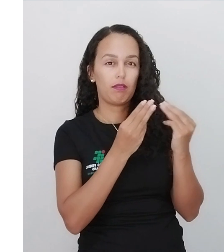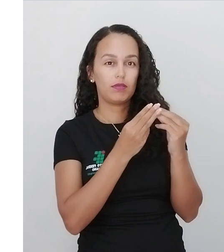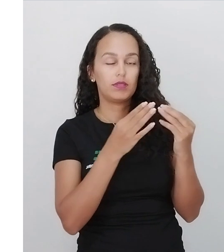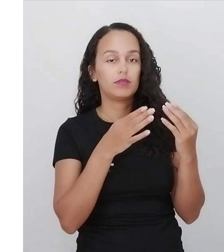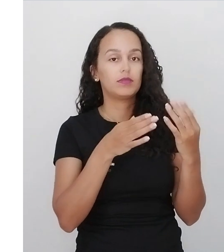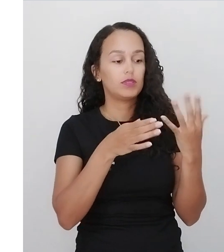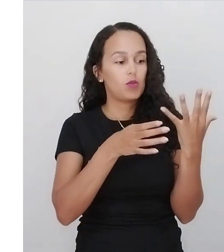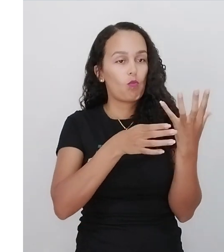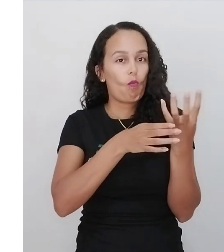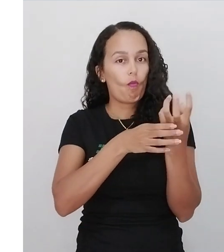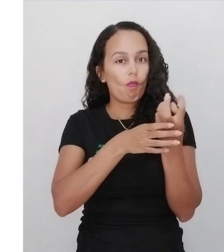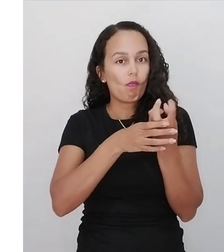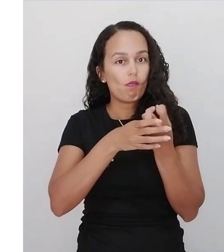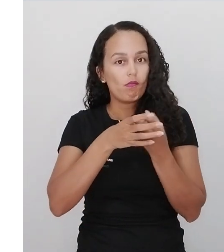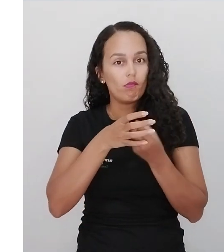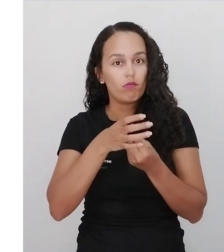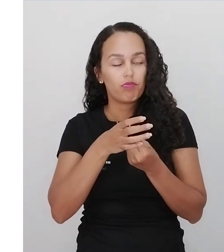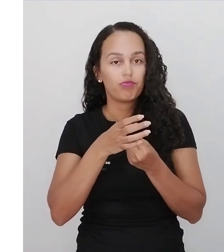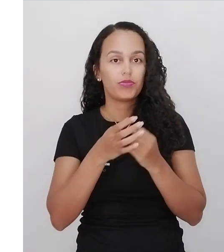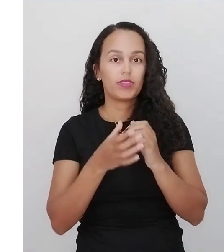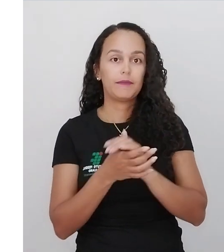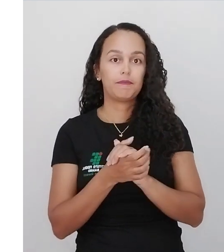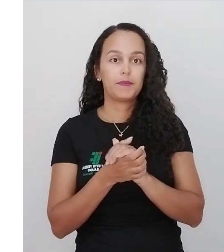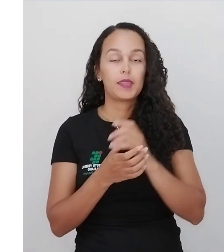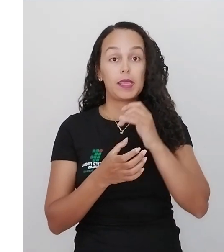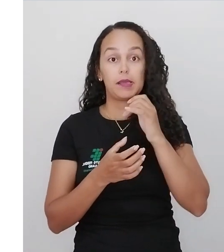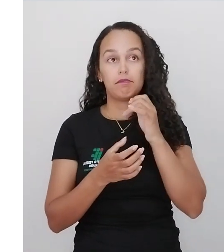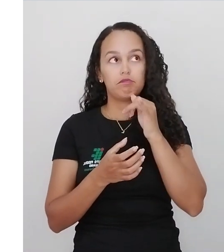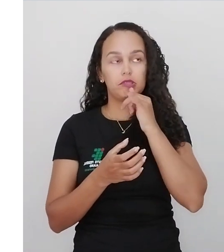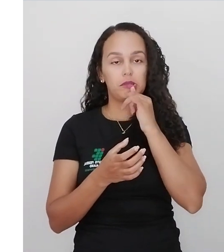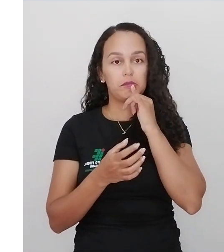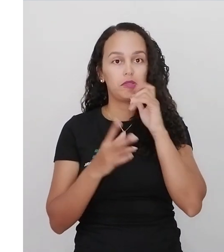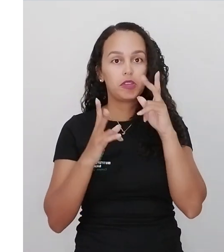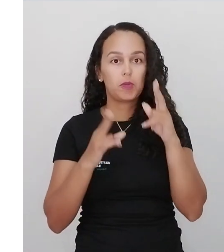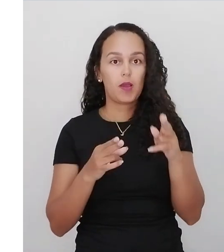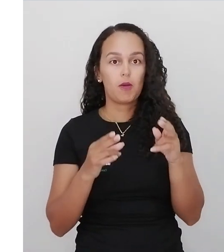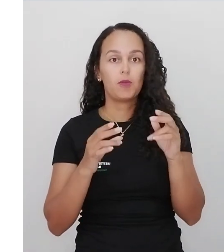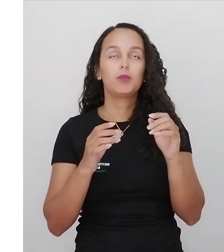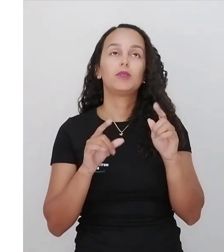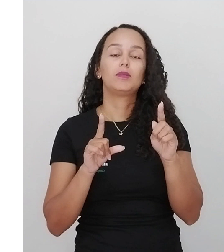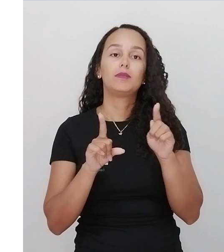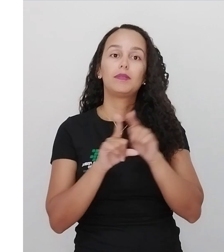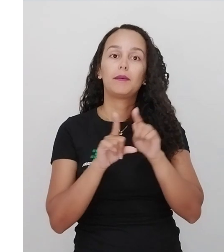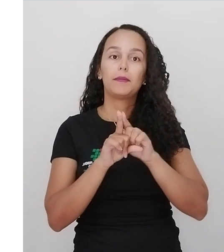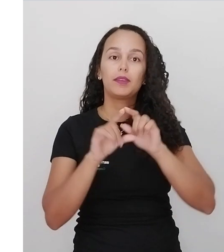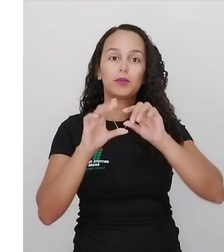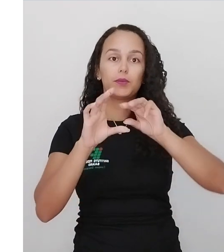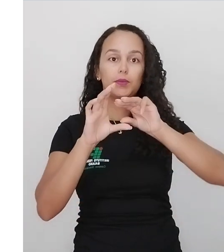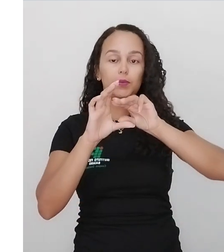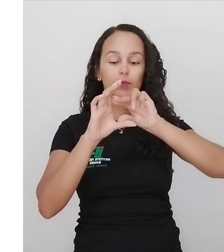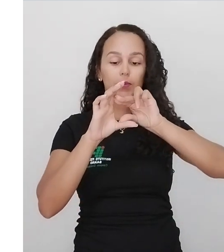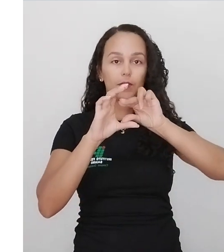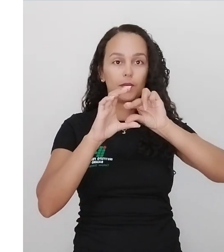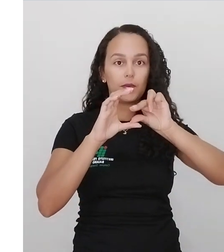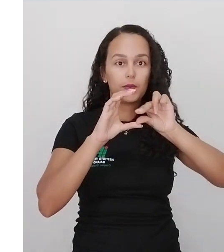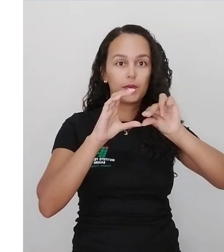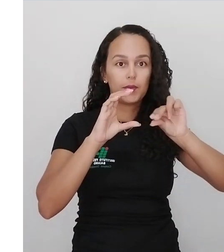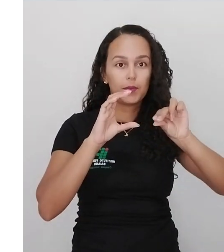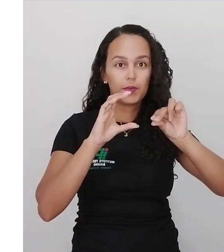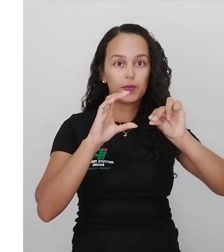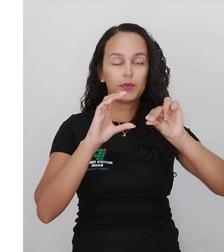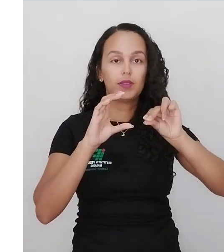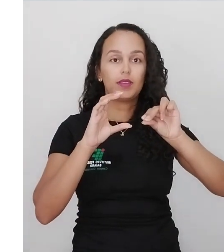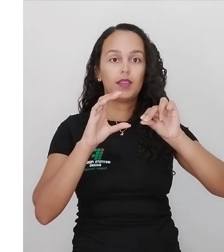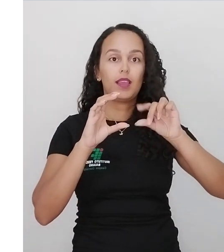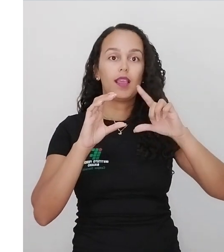algas verdes, eles teriam vindo de procariontes fotossintetizantes, e mitocôndrias, elas teriam